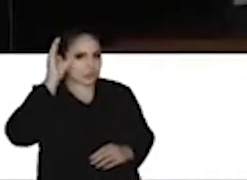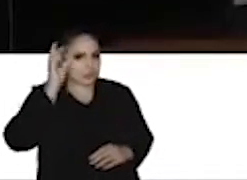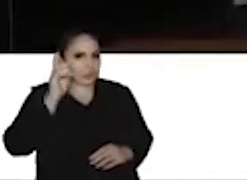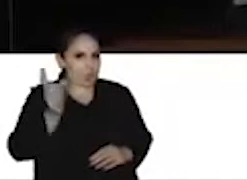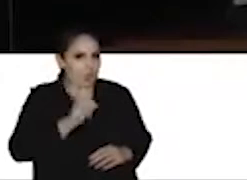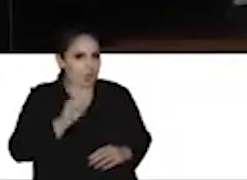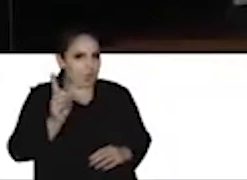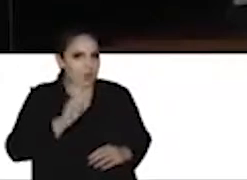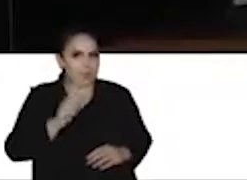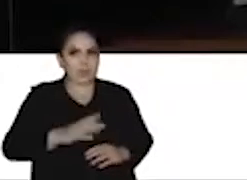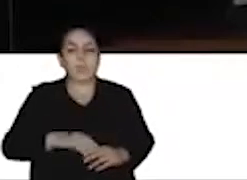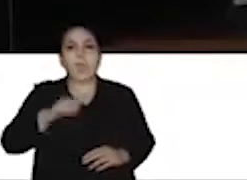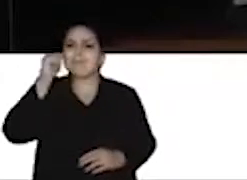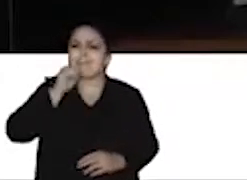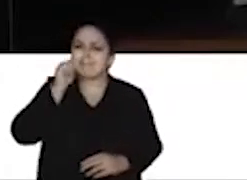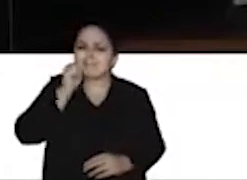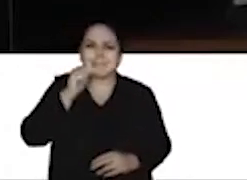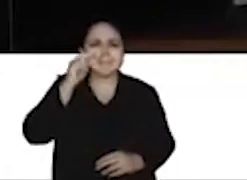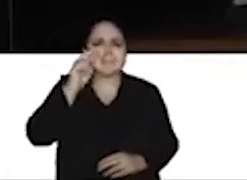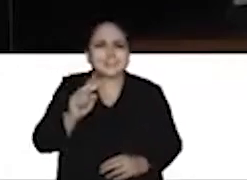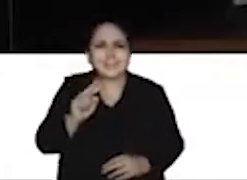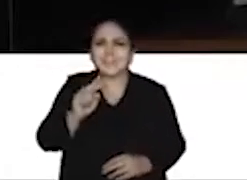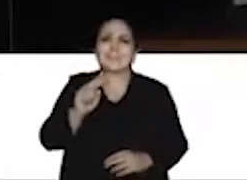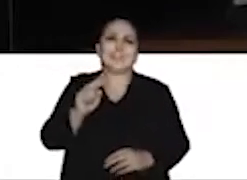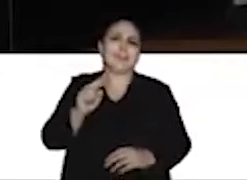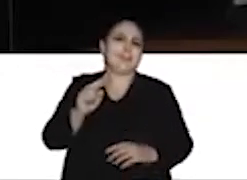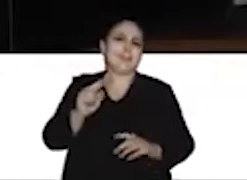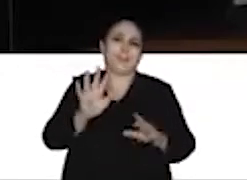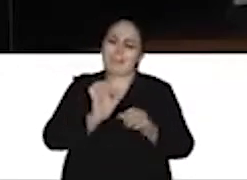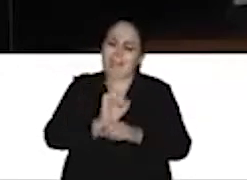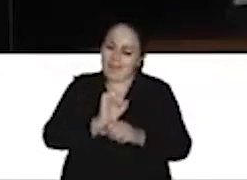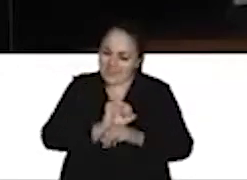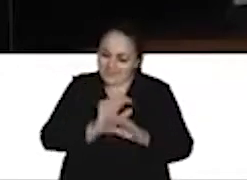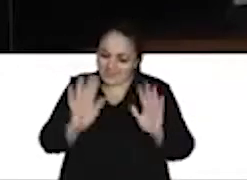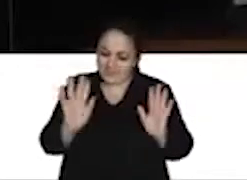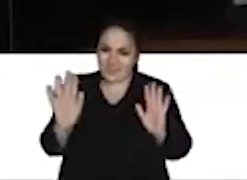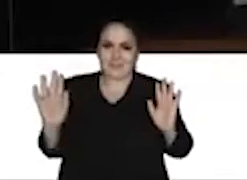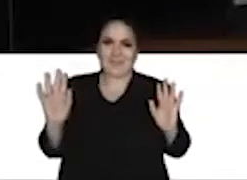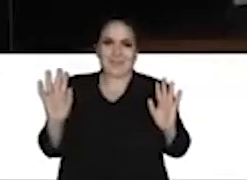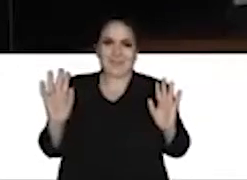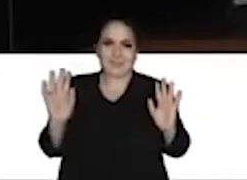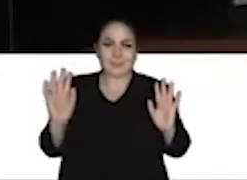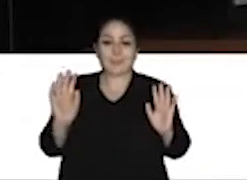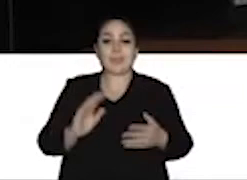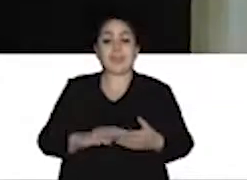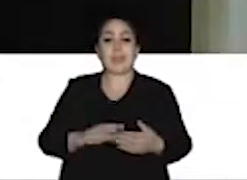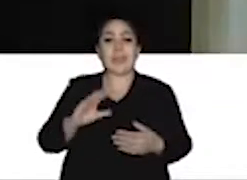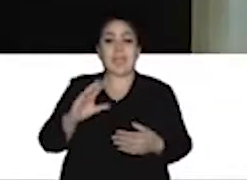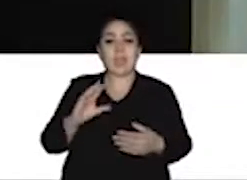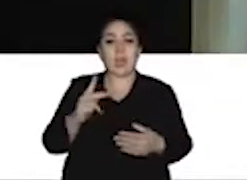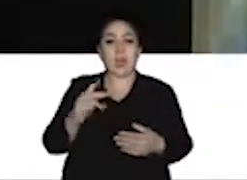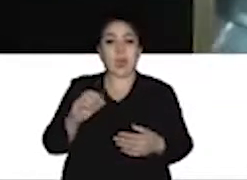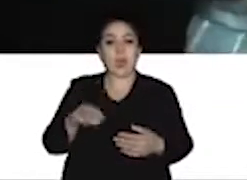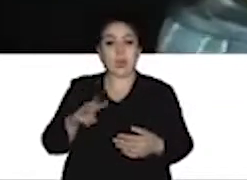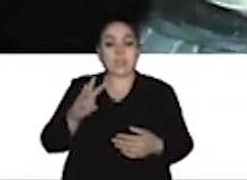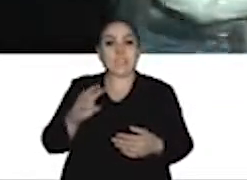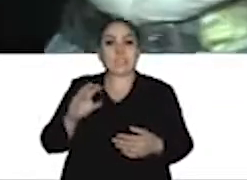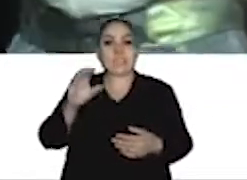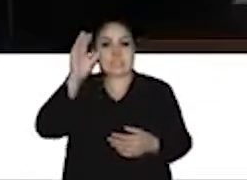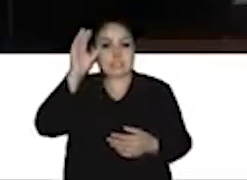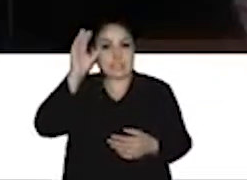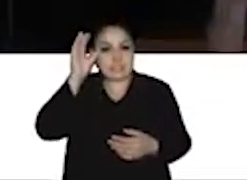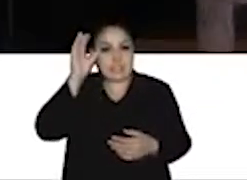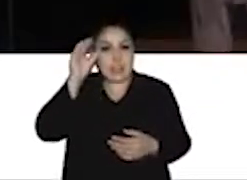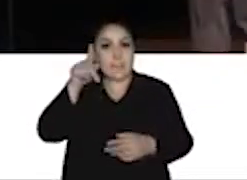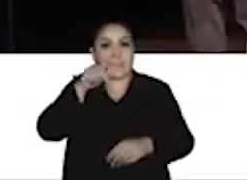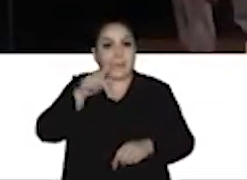Kong. Minha mulher está assistindo online. Não, para com isso. Não, é Hong Kong, na China, o país. Ah, o país da o país,